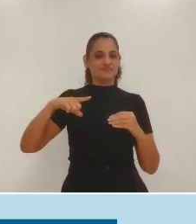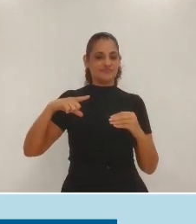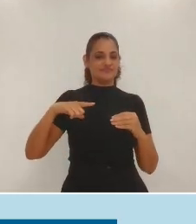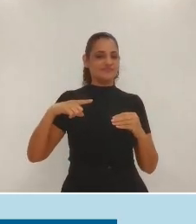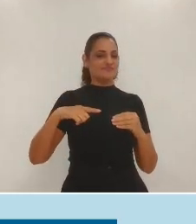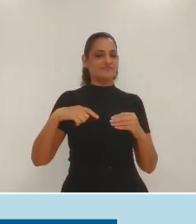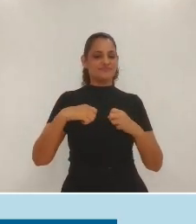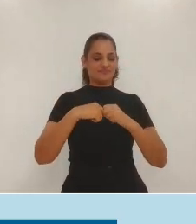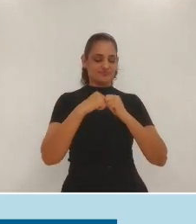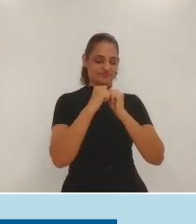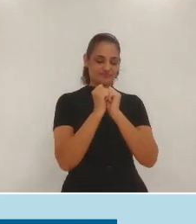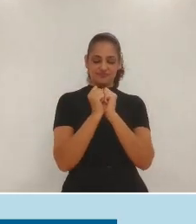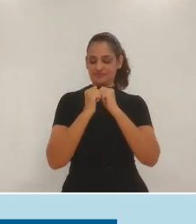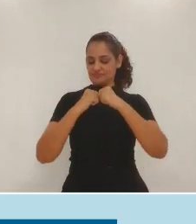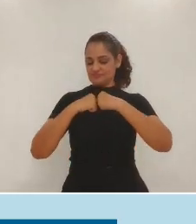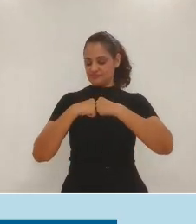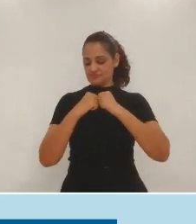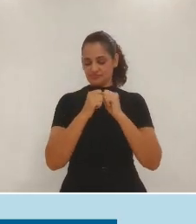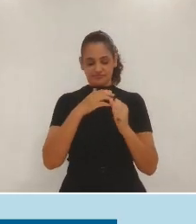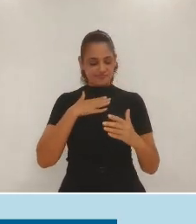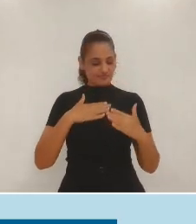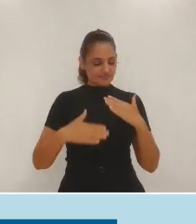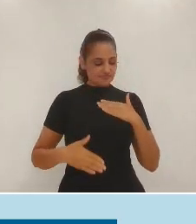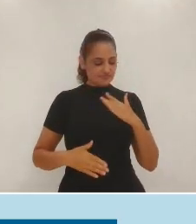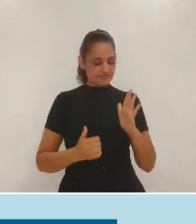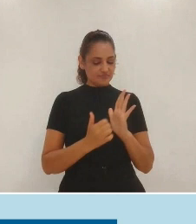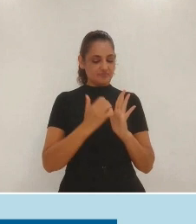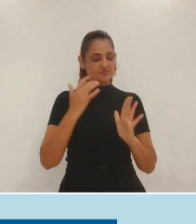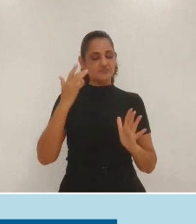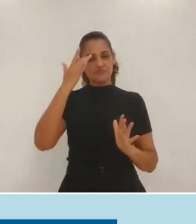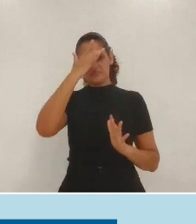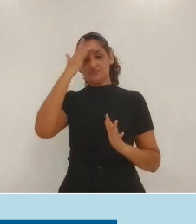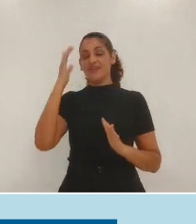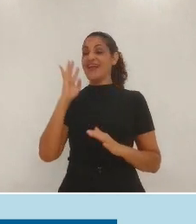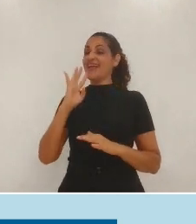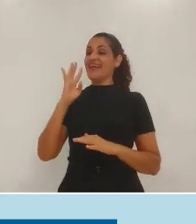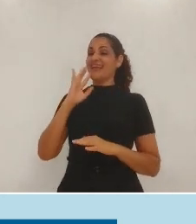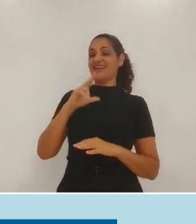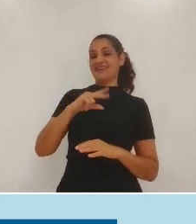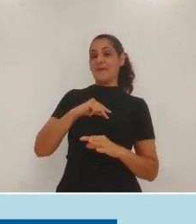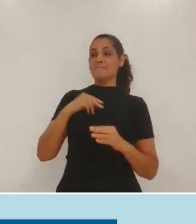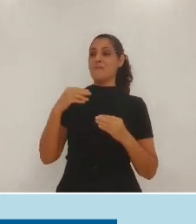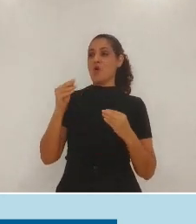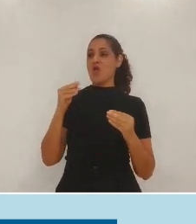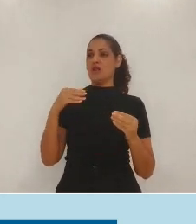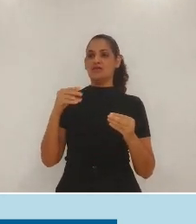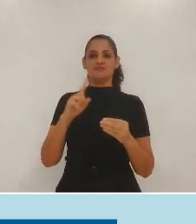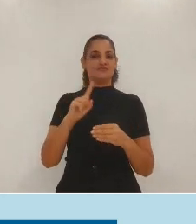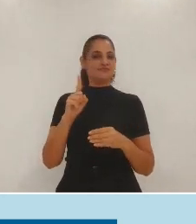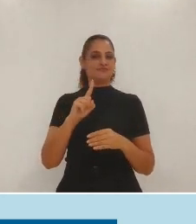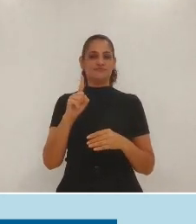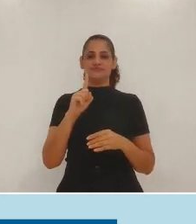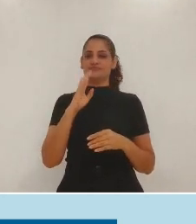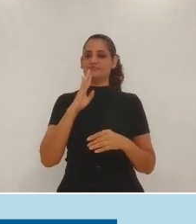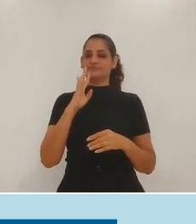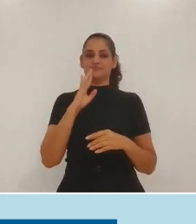meu corpo. E aí muitas pessoas acham, oh, nossa, que legal, é molinha. Não é legal. Por